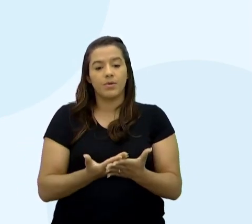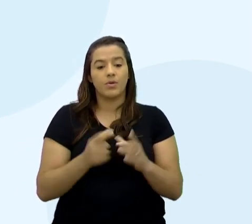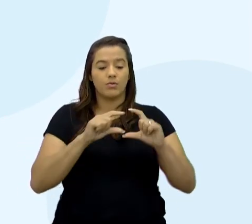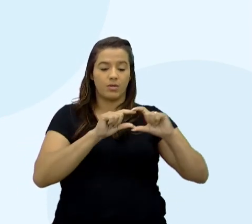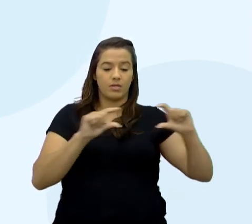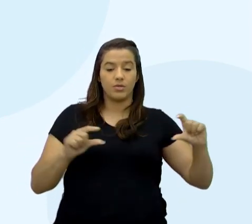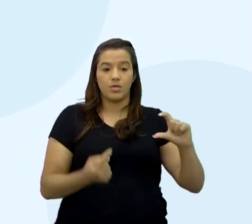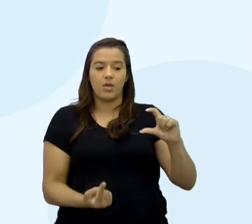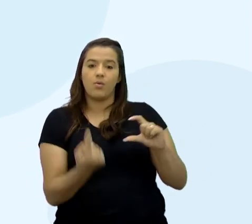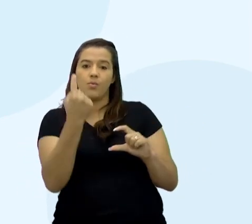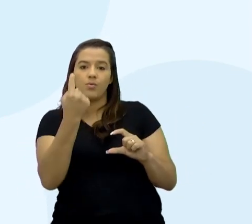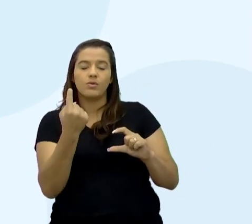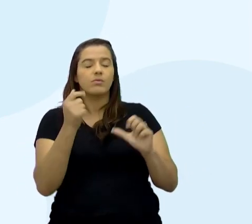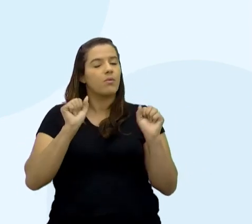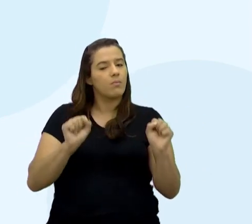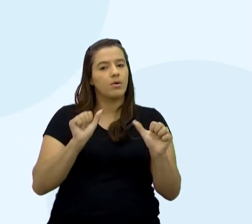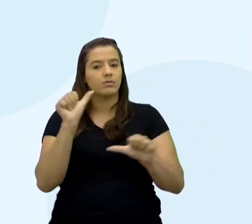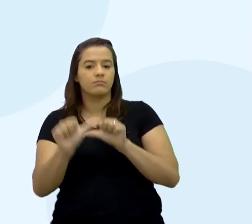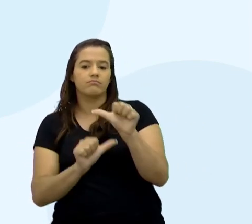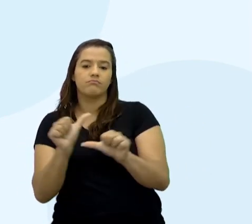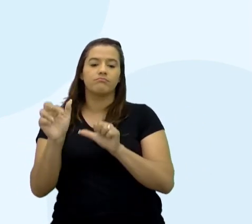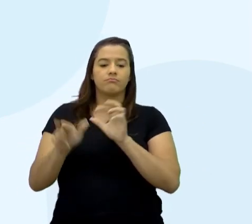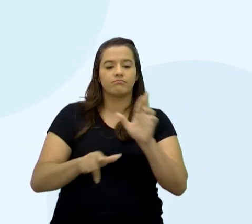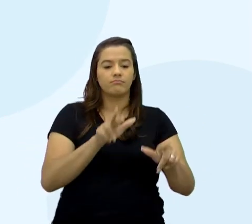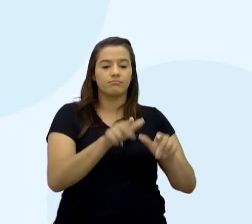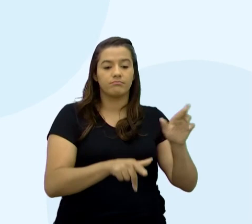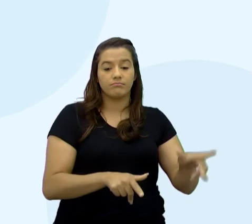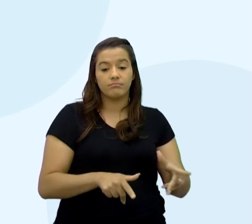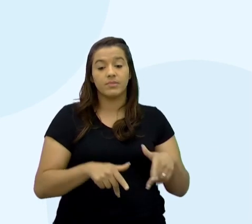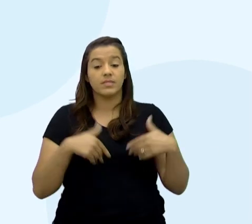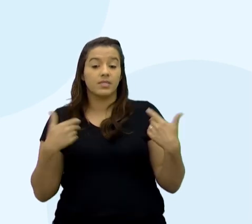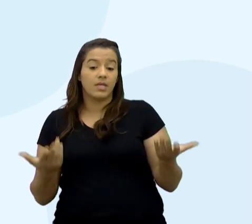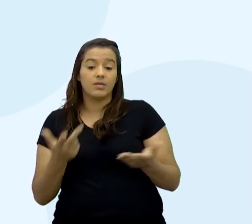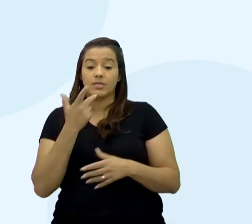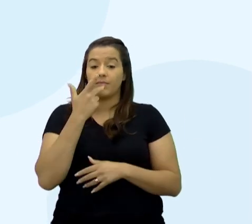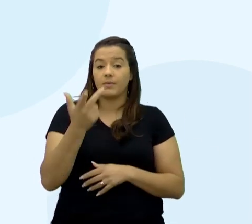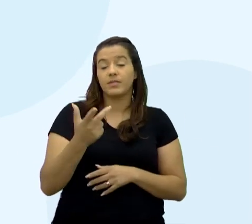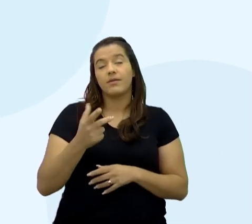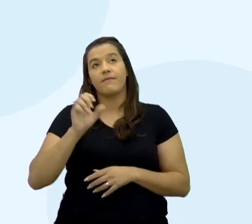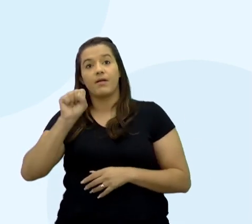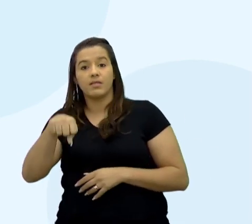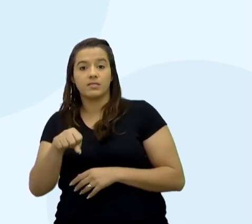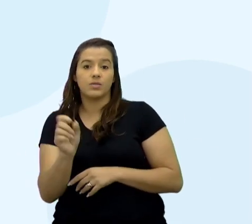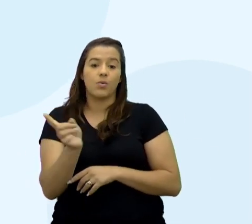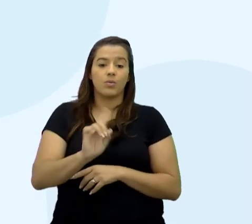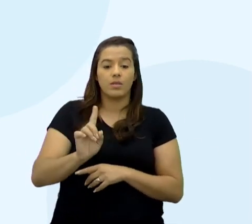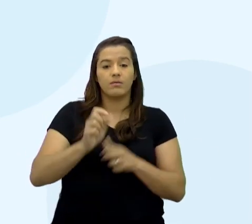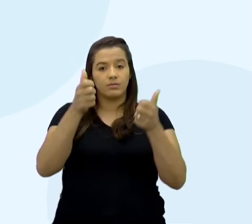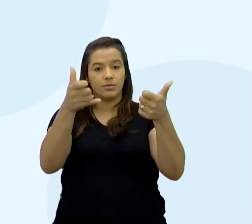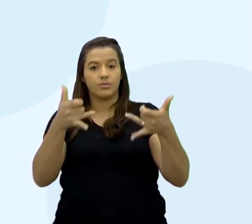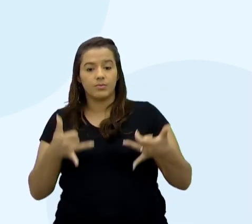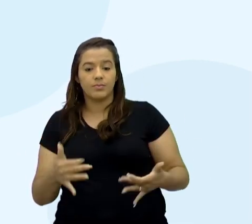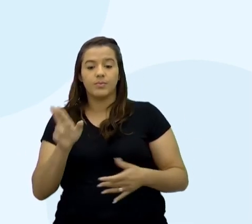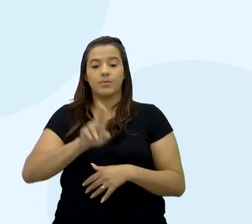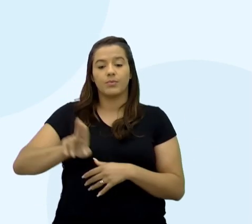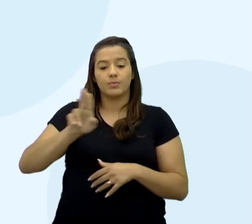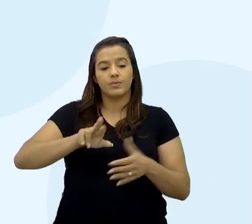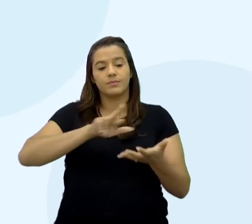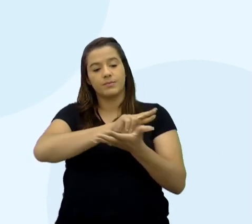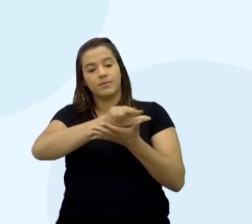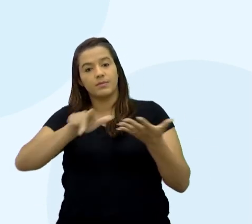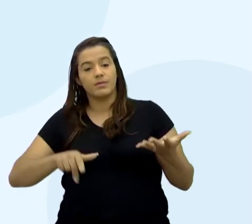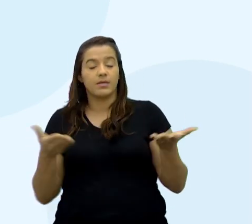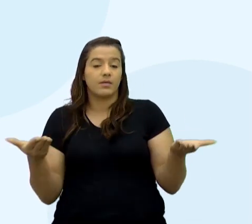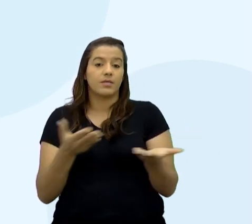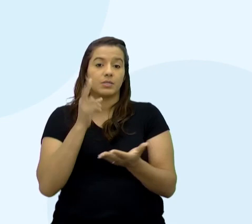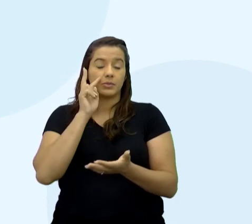única ou pode variar? Independentemente de a resposta ser afirmativa ou negativa, justifique utilizando elementos que vimos